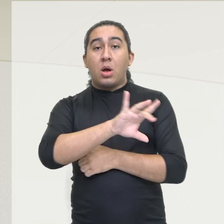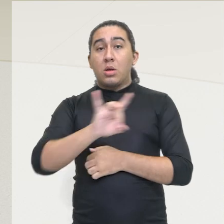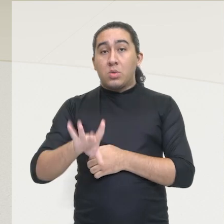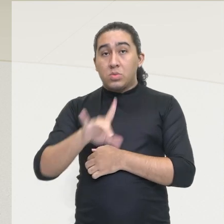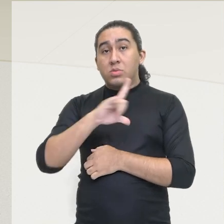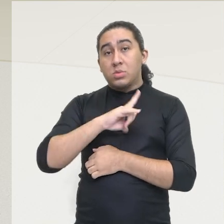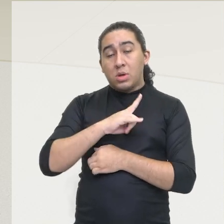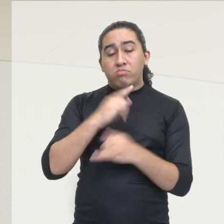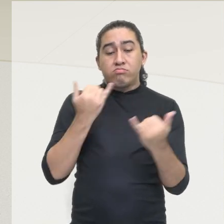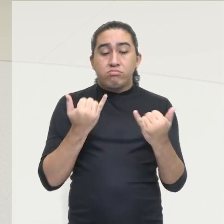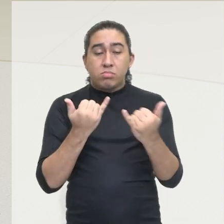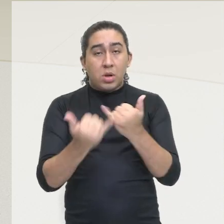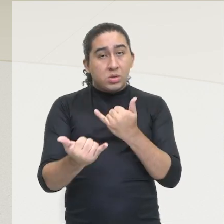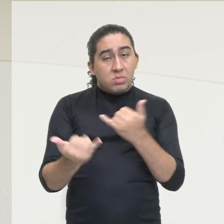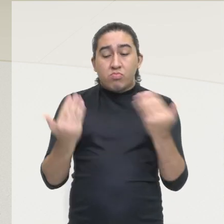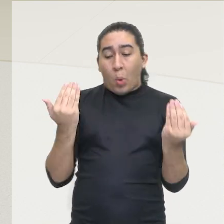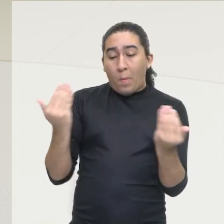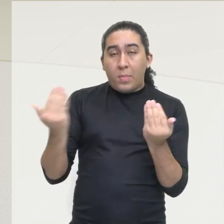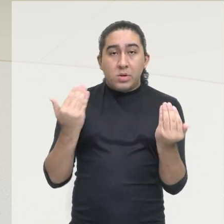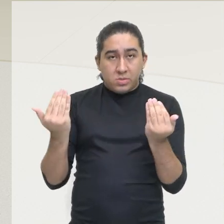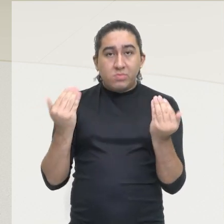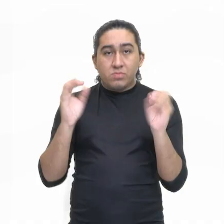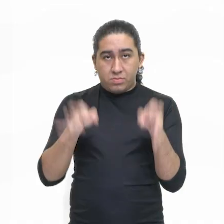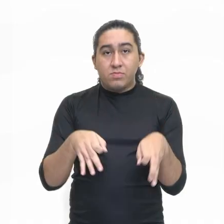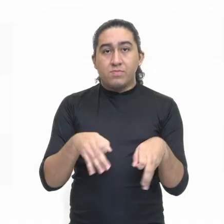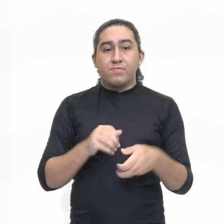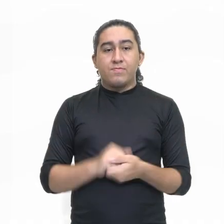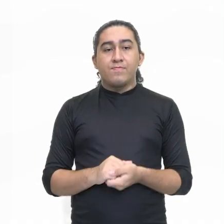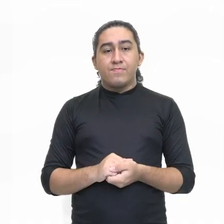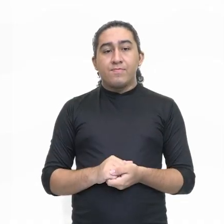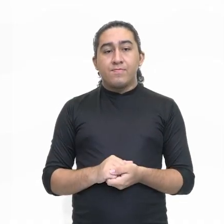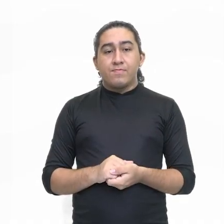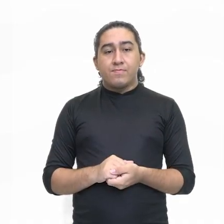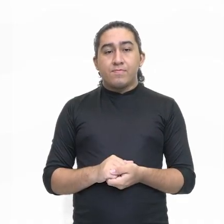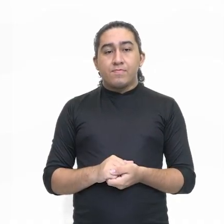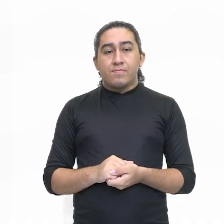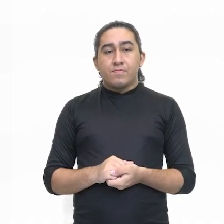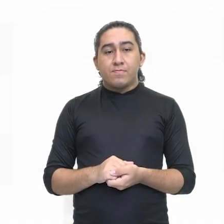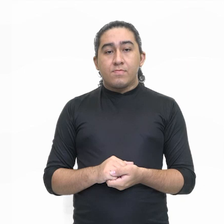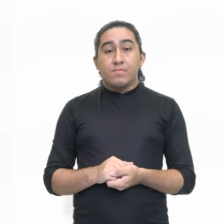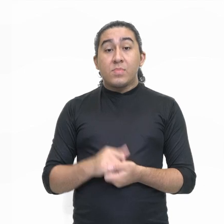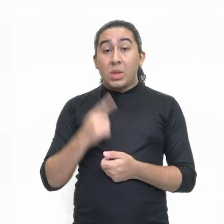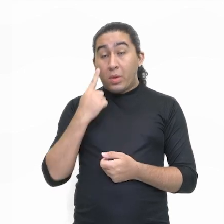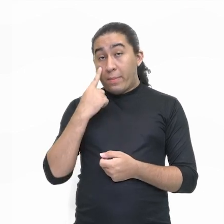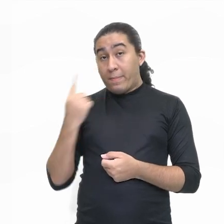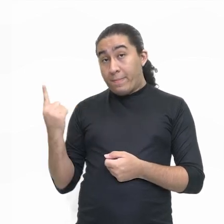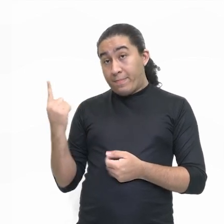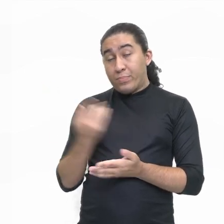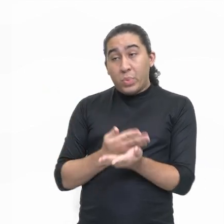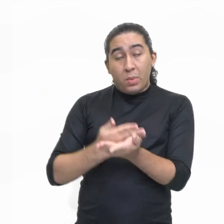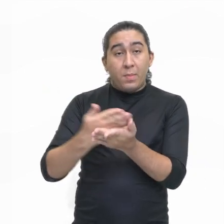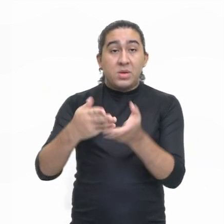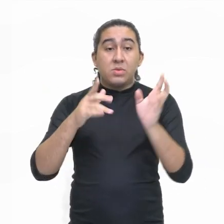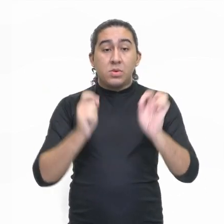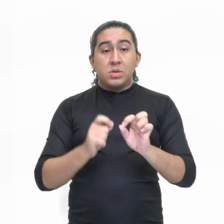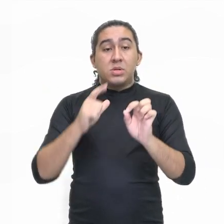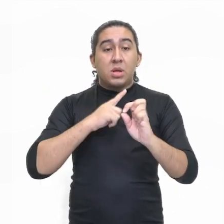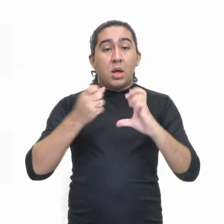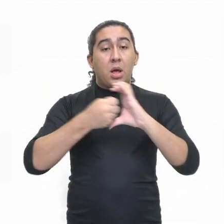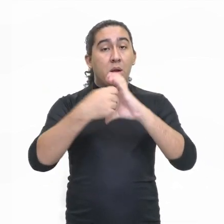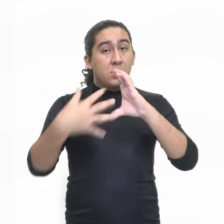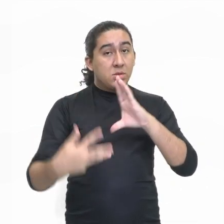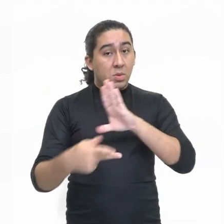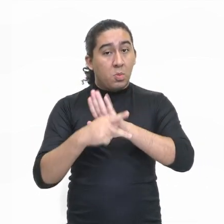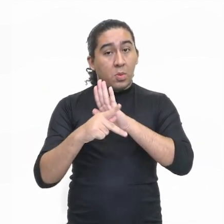que assemelham cada bioma, como foi falado. A começar aí, em termos de